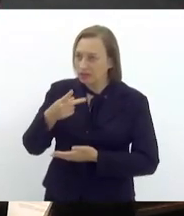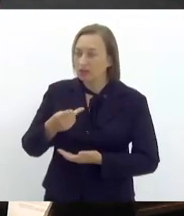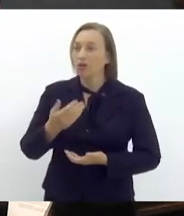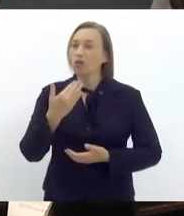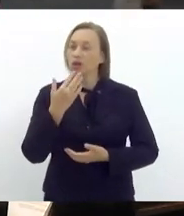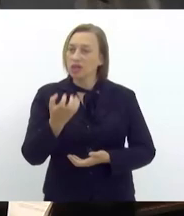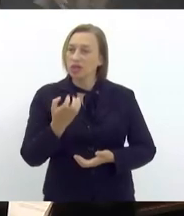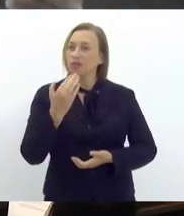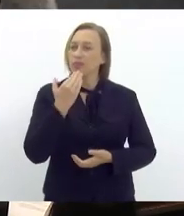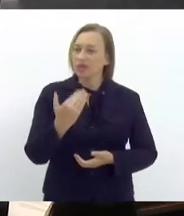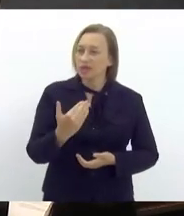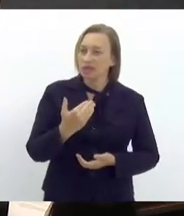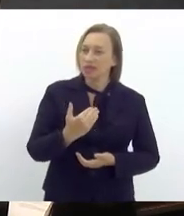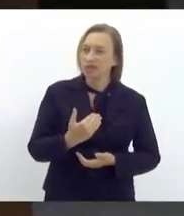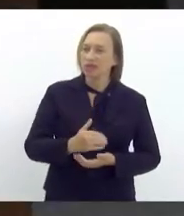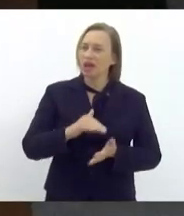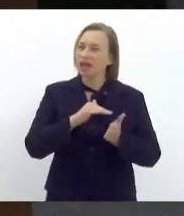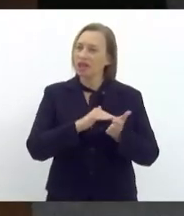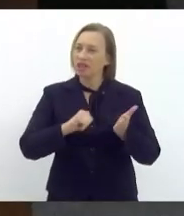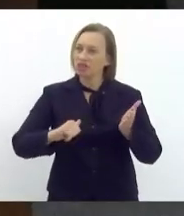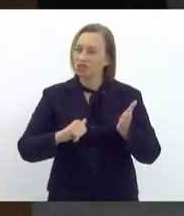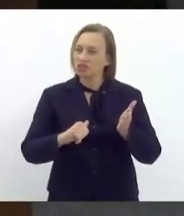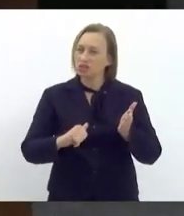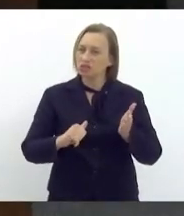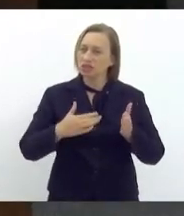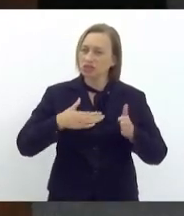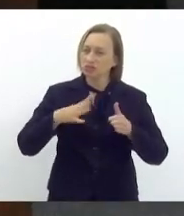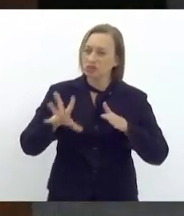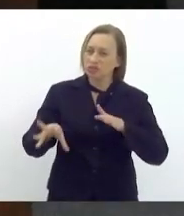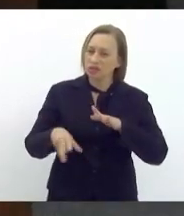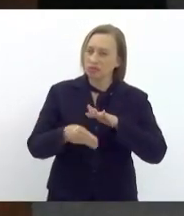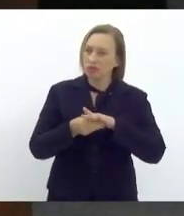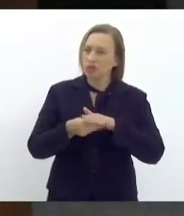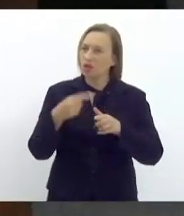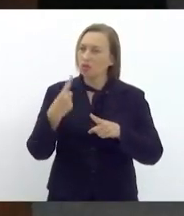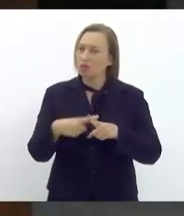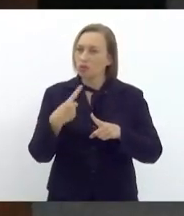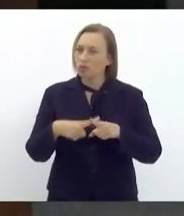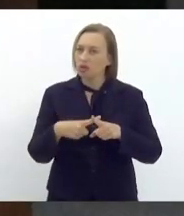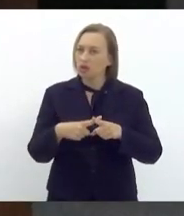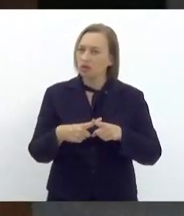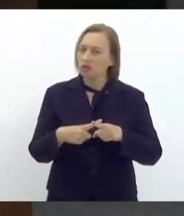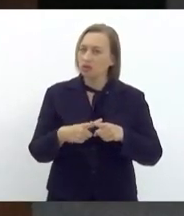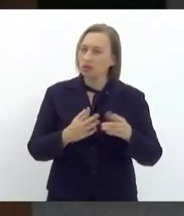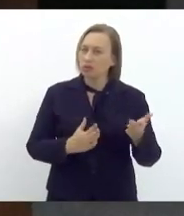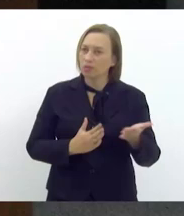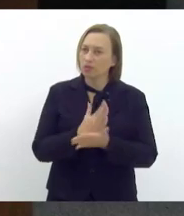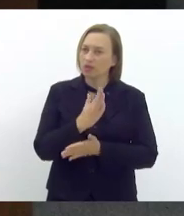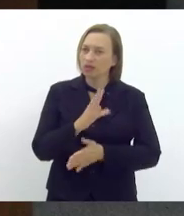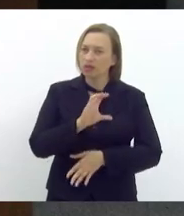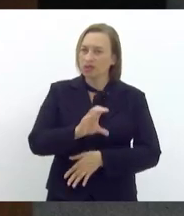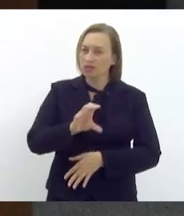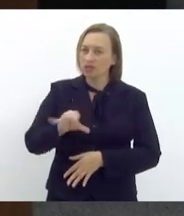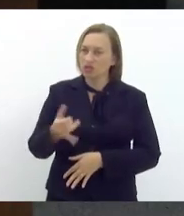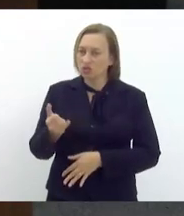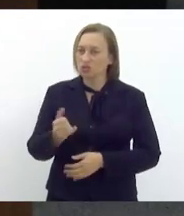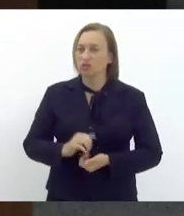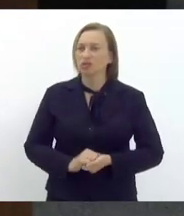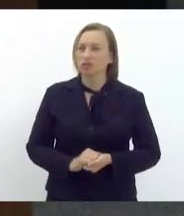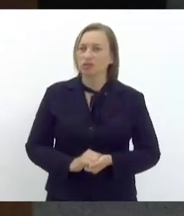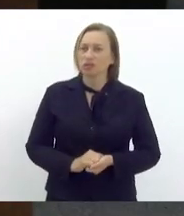solicitar a retirada das minhas emendas porque foram acatadas na CCJ no